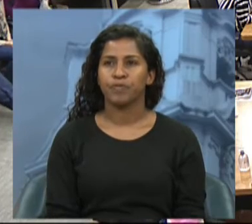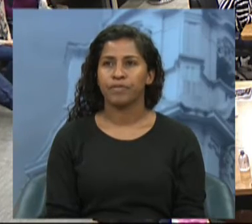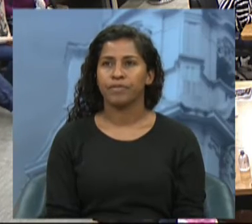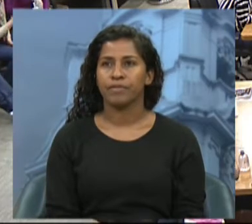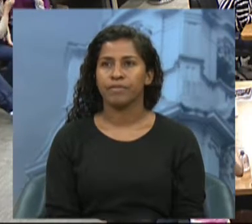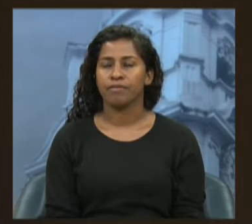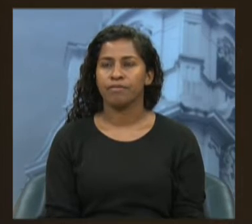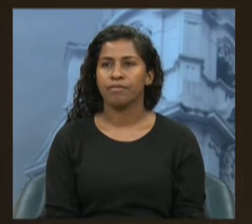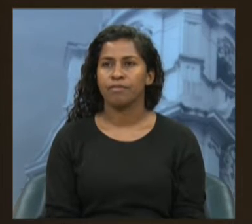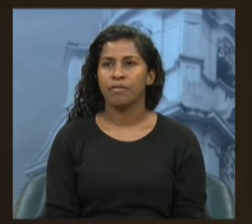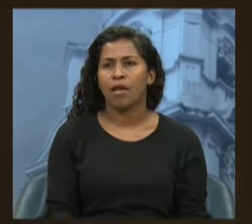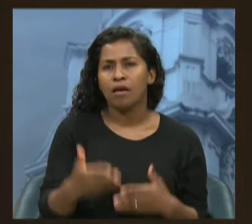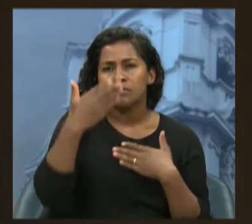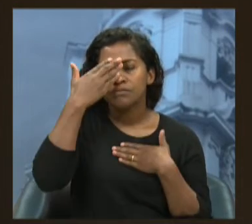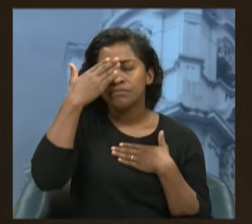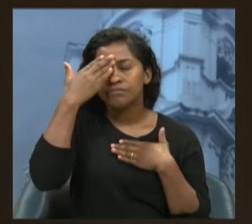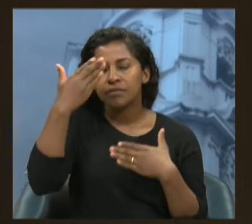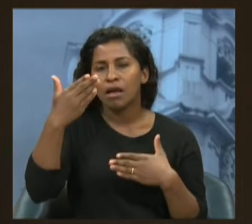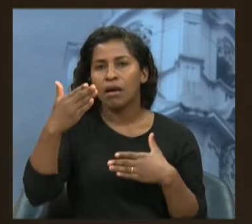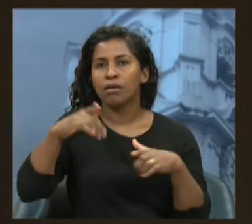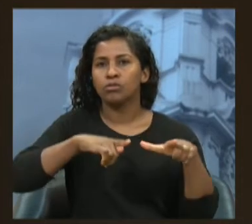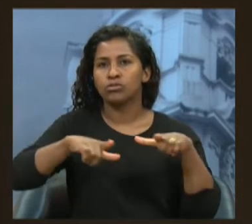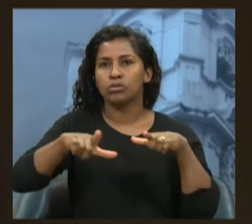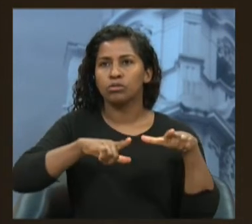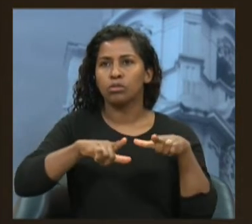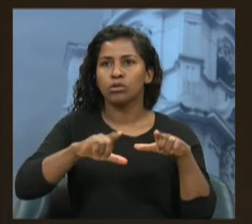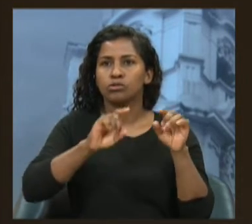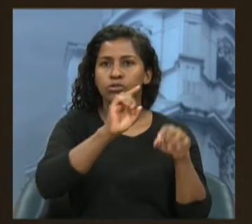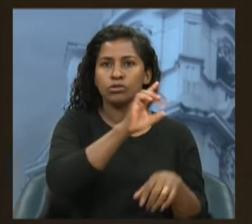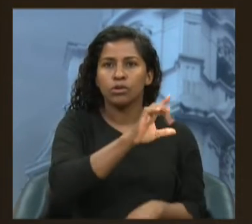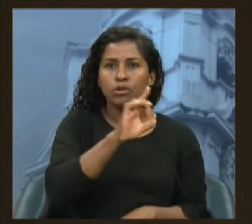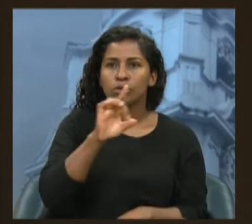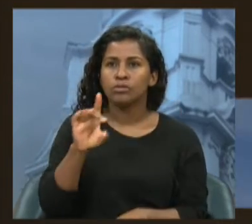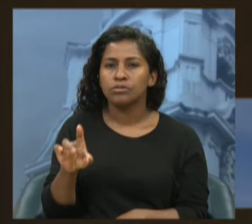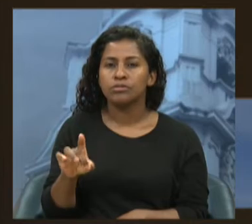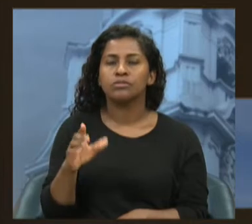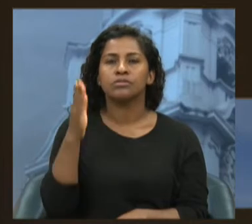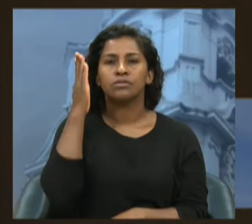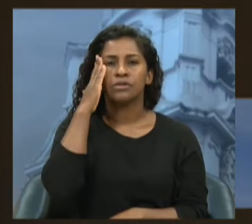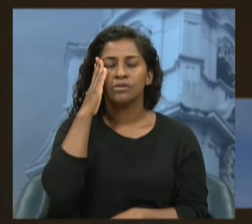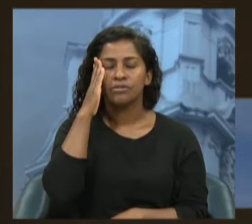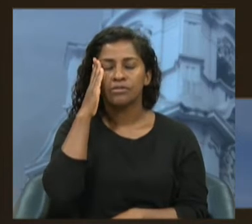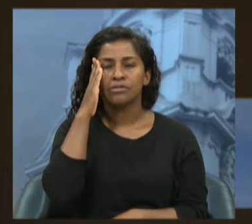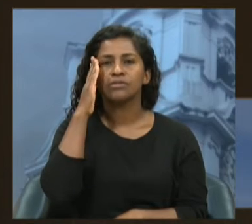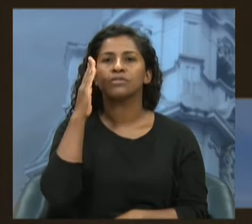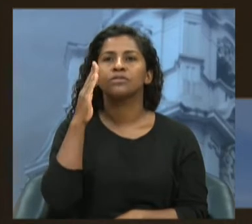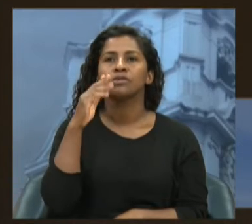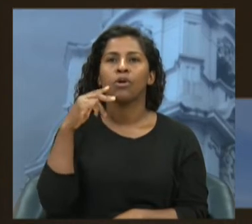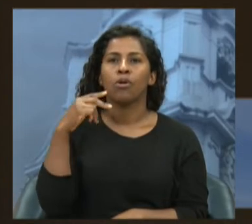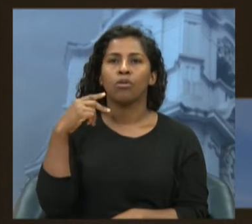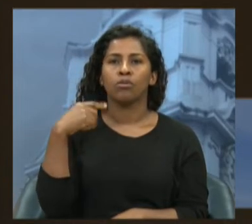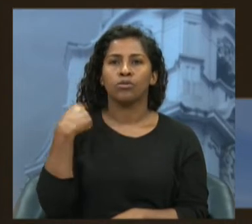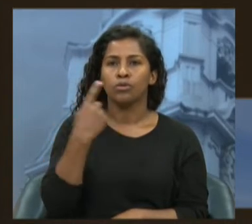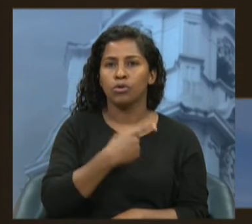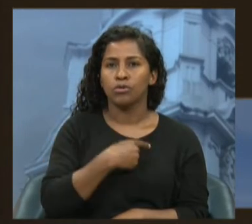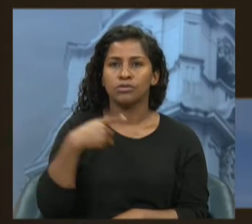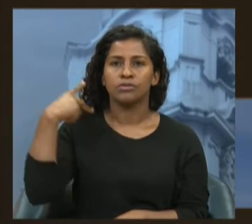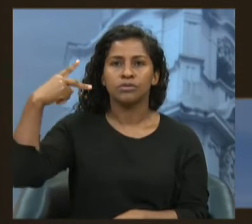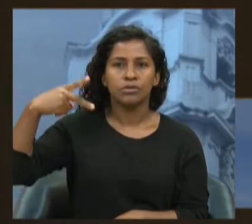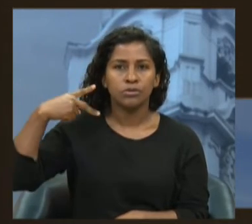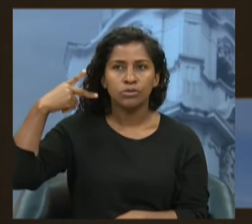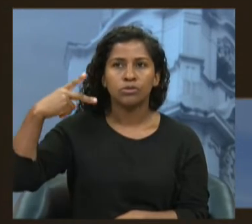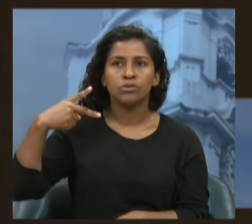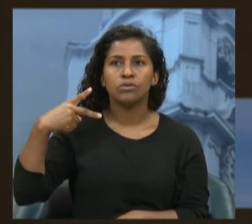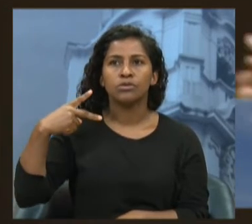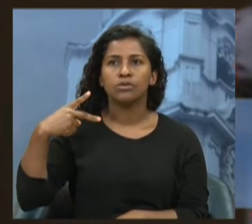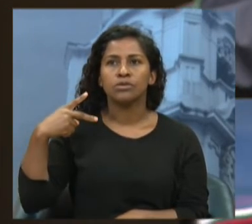Minha palavra é de gratidão pelo trabalho de vocês. A gente sabe que estamos lá na ponta, como vereadores, trabalhando na comunidade. Chegamos